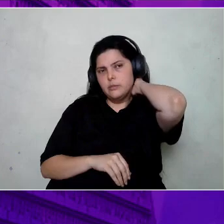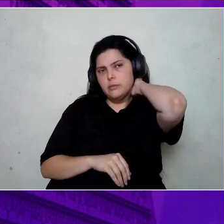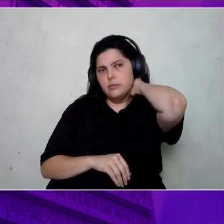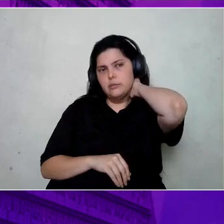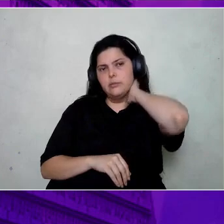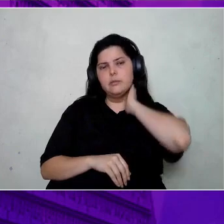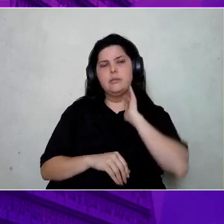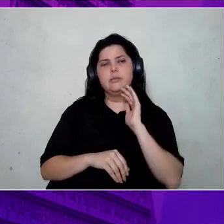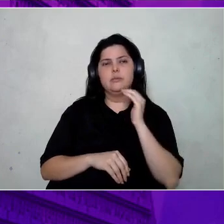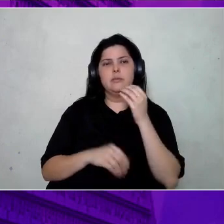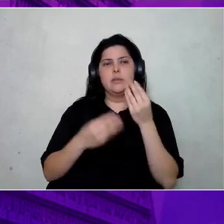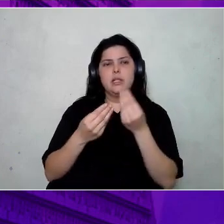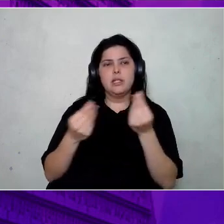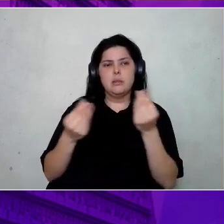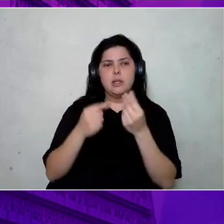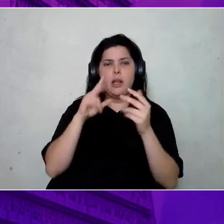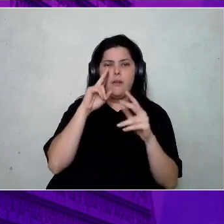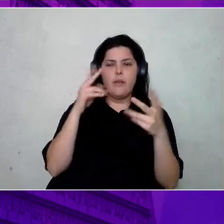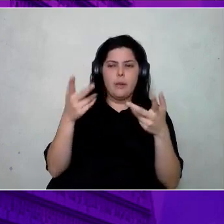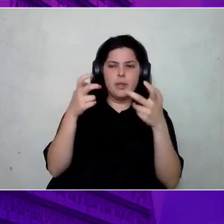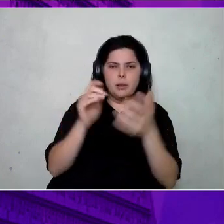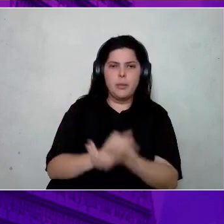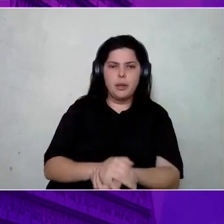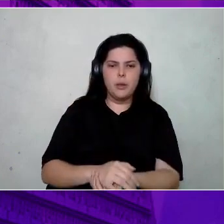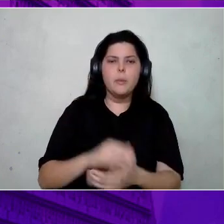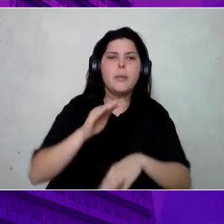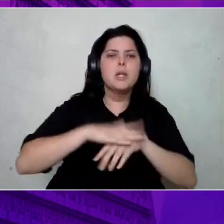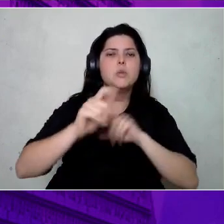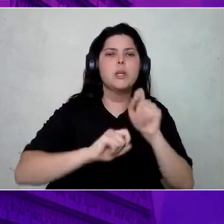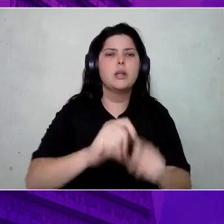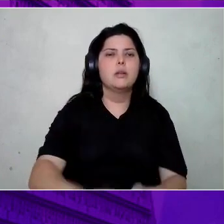Tangibilizar, enxergar, o que mais?